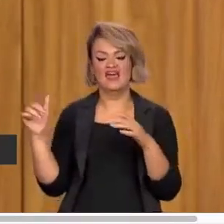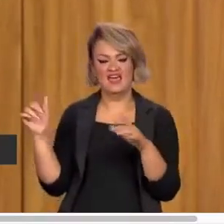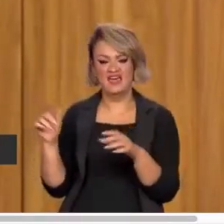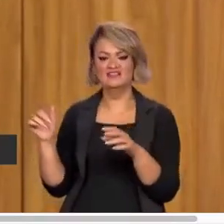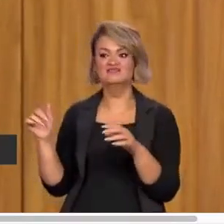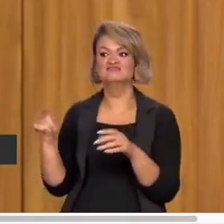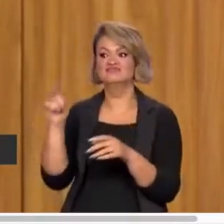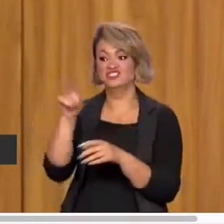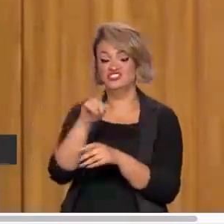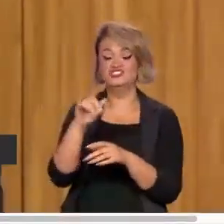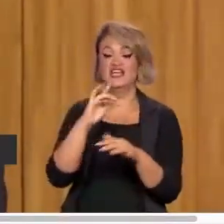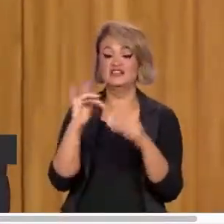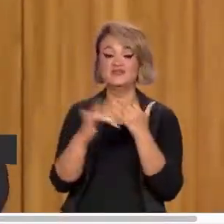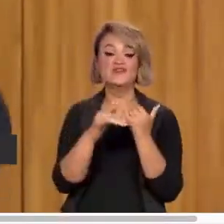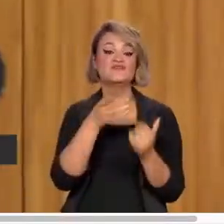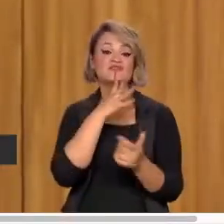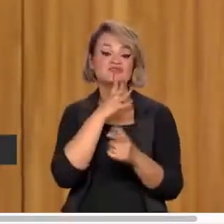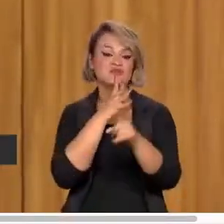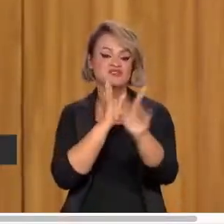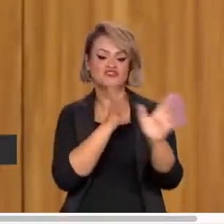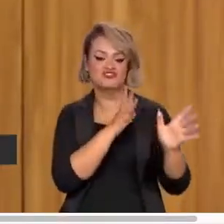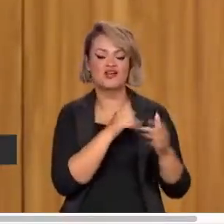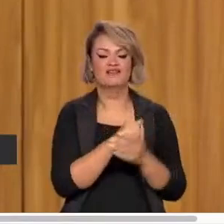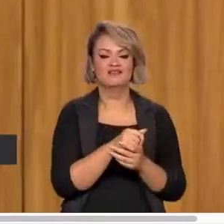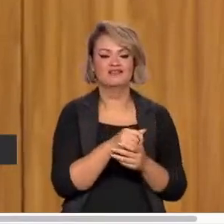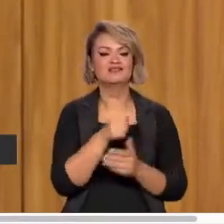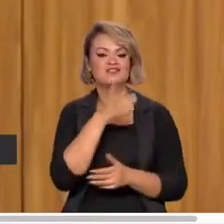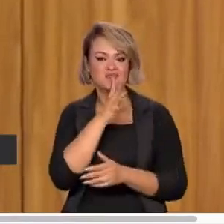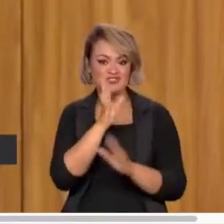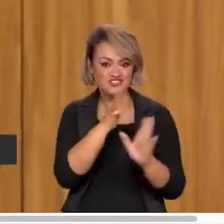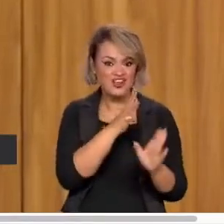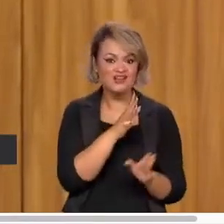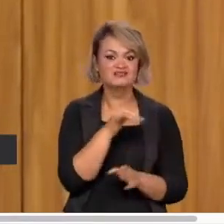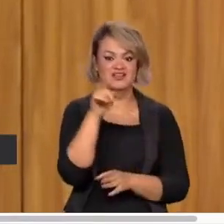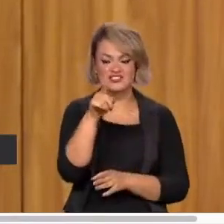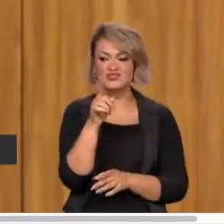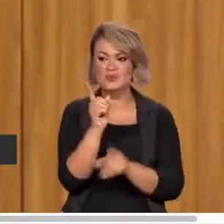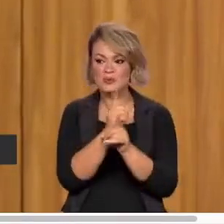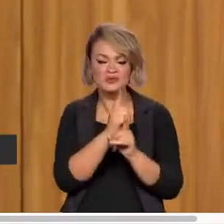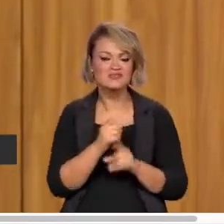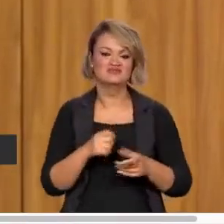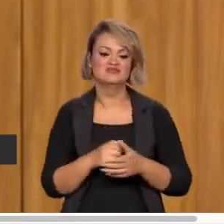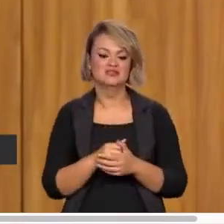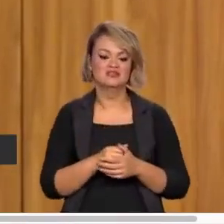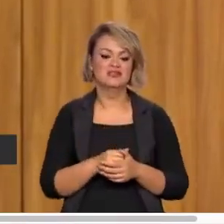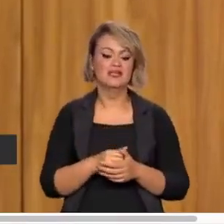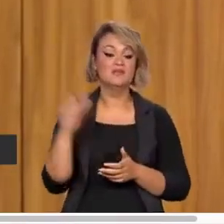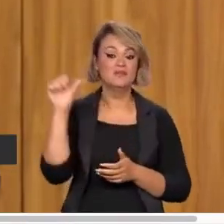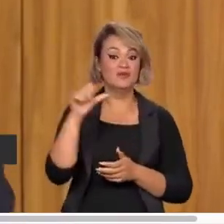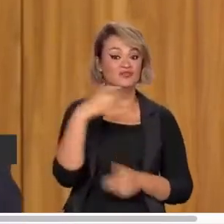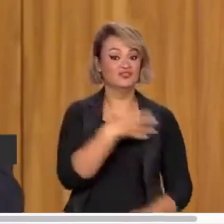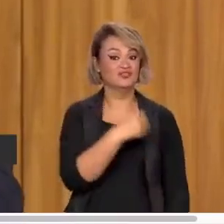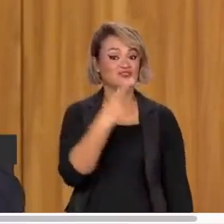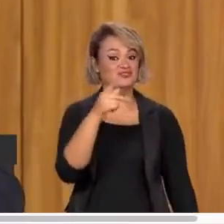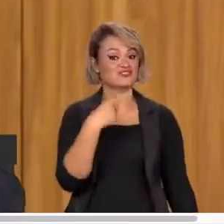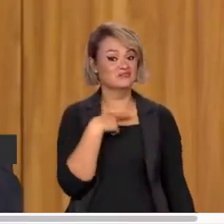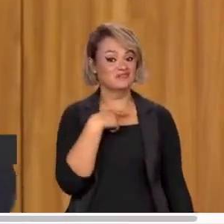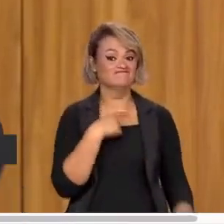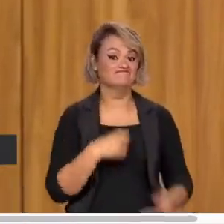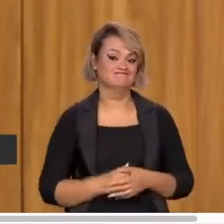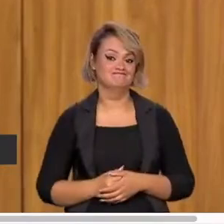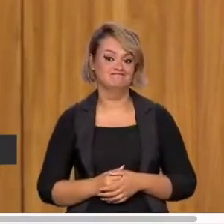digitais conhecidas dos Senhores e o que é mais grave dos filhos dos